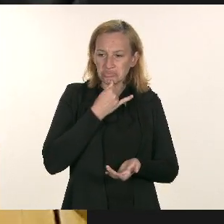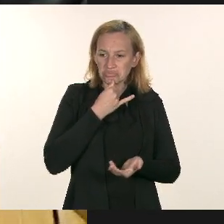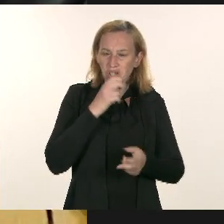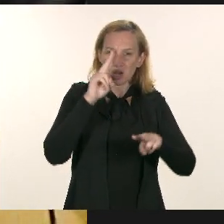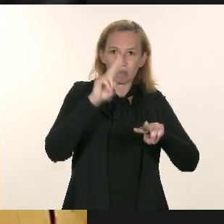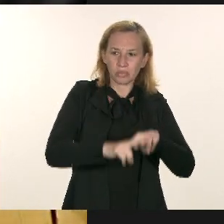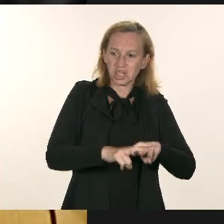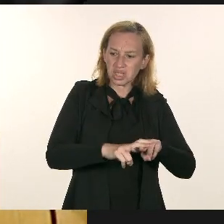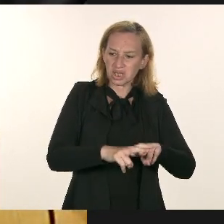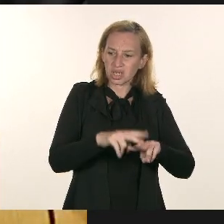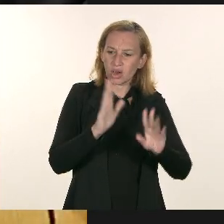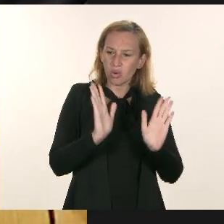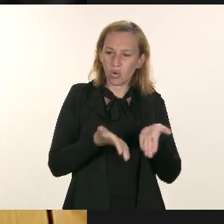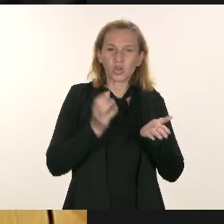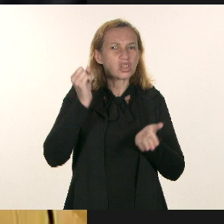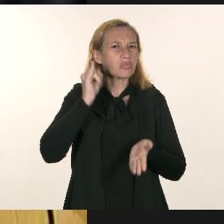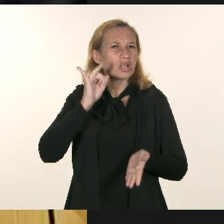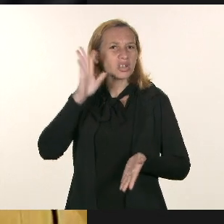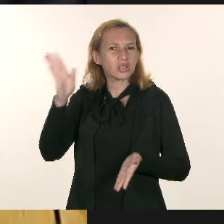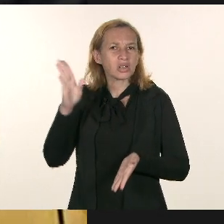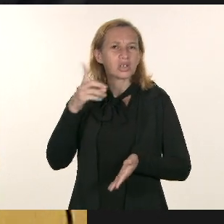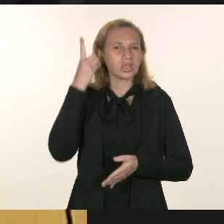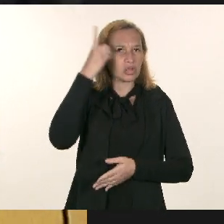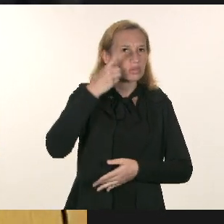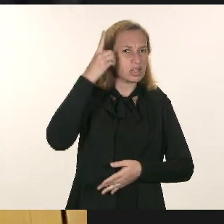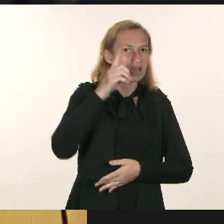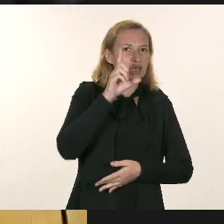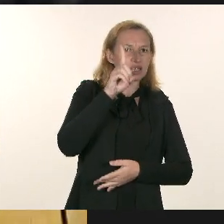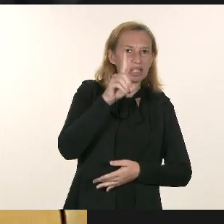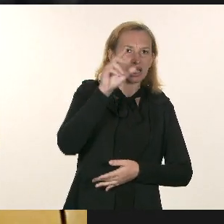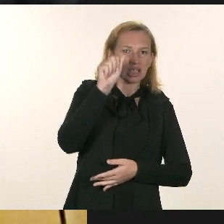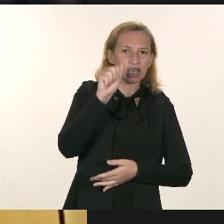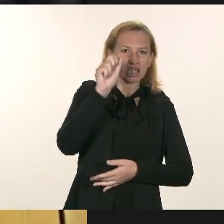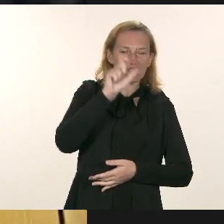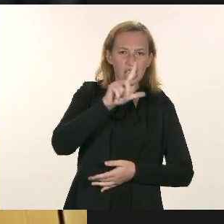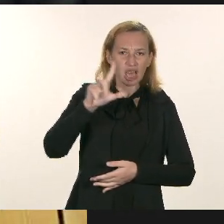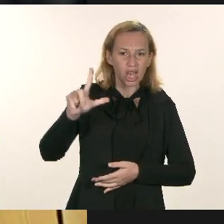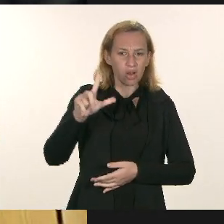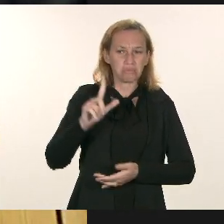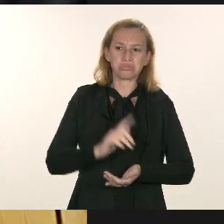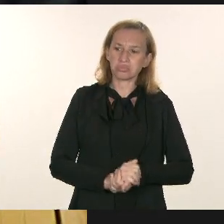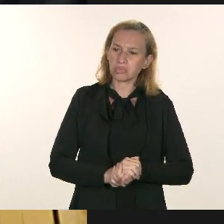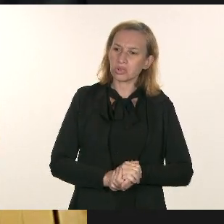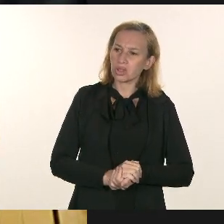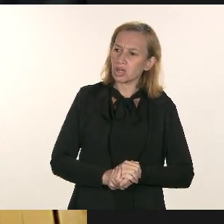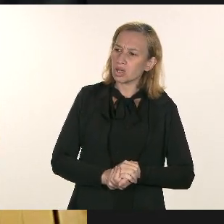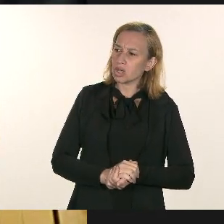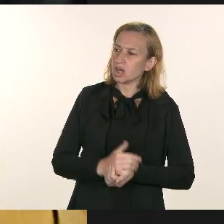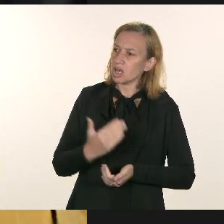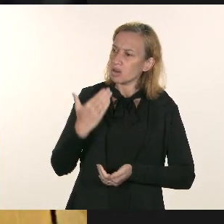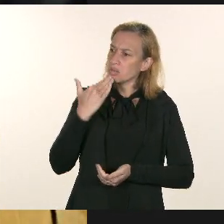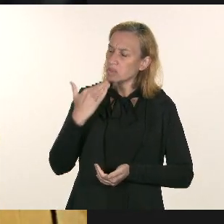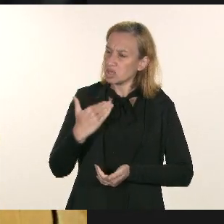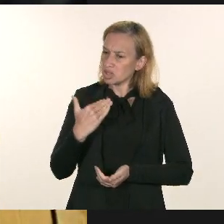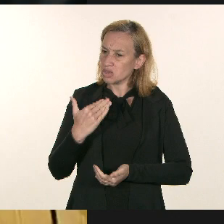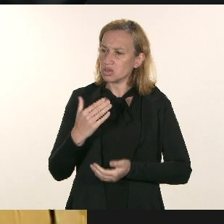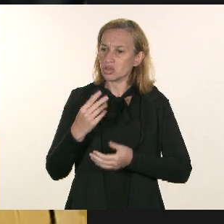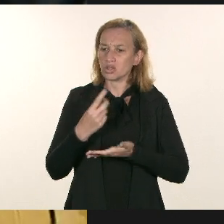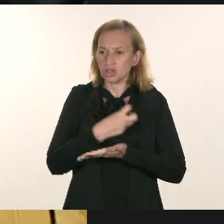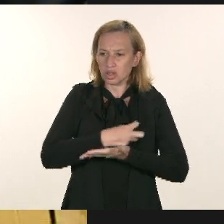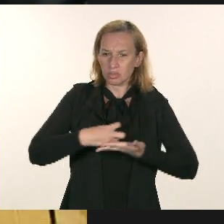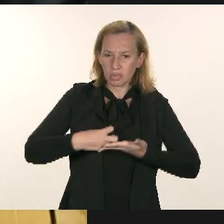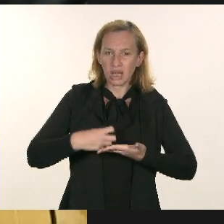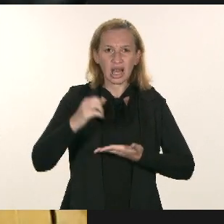hoje na madrugada do deputado Daniel da Silveira. Eu fui autor de um pedido de impeachment do ministro